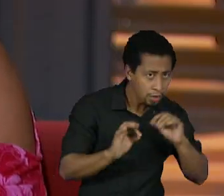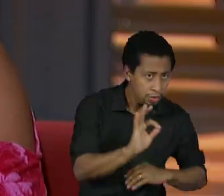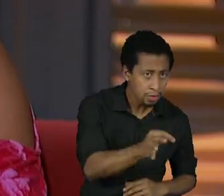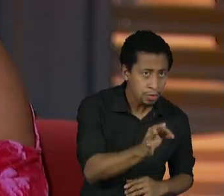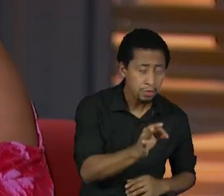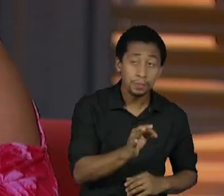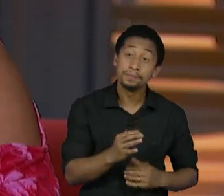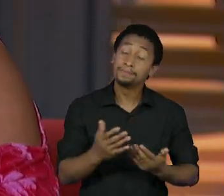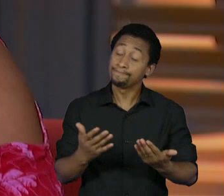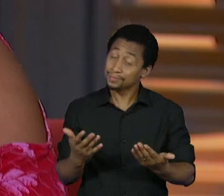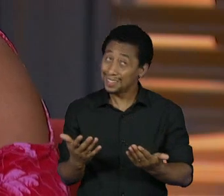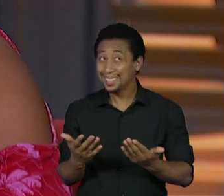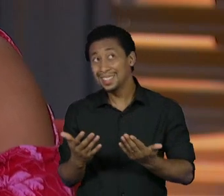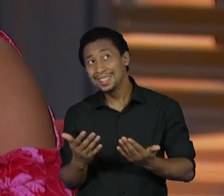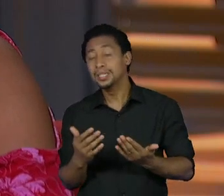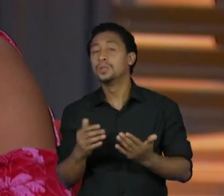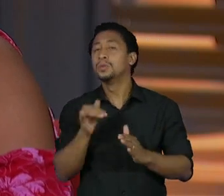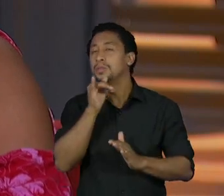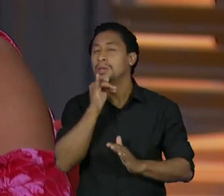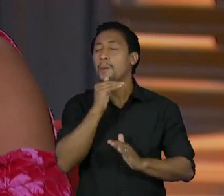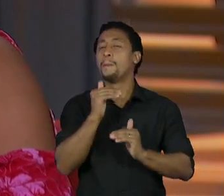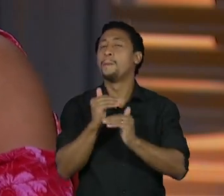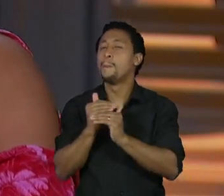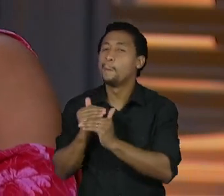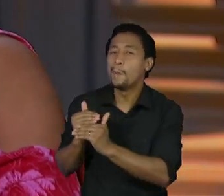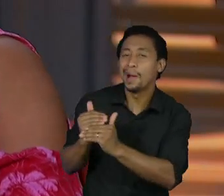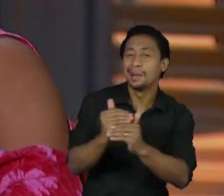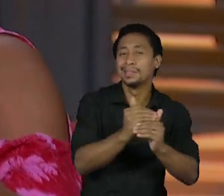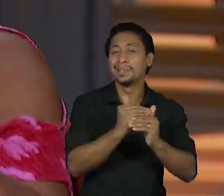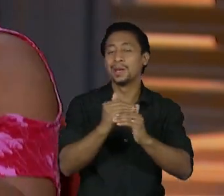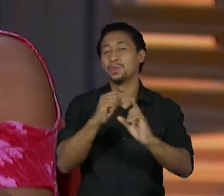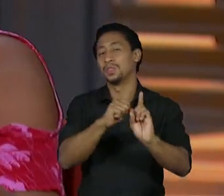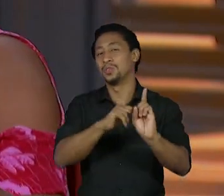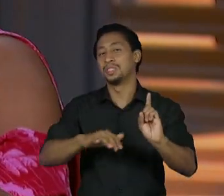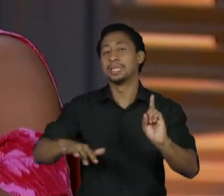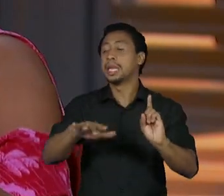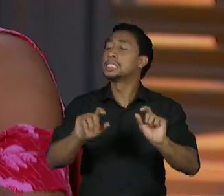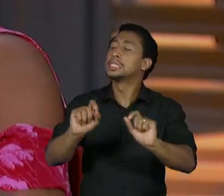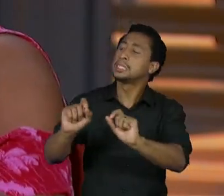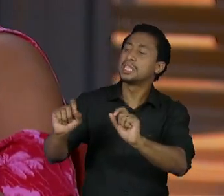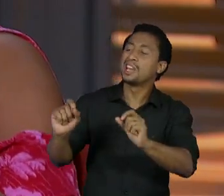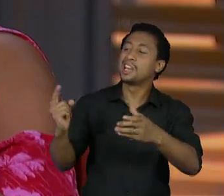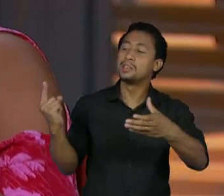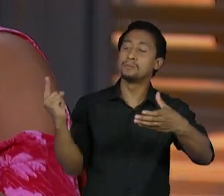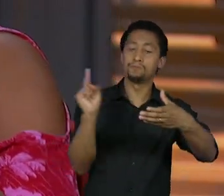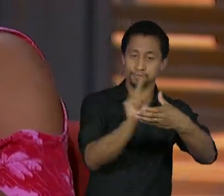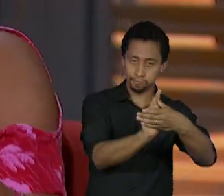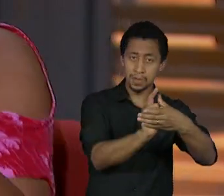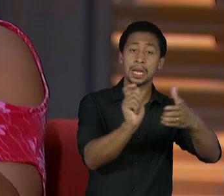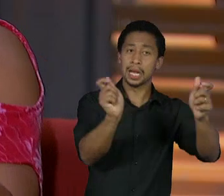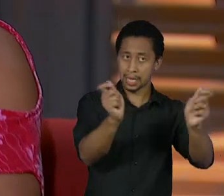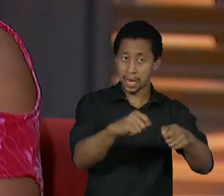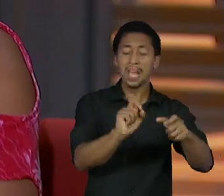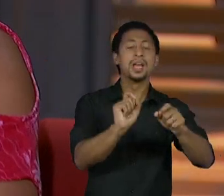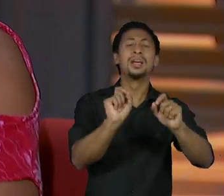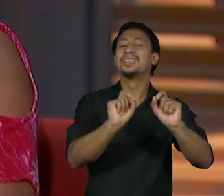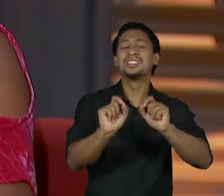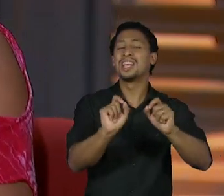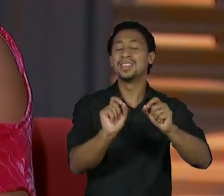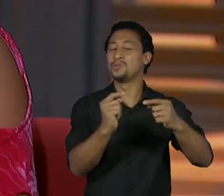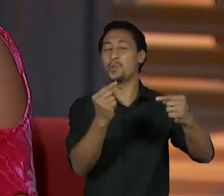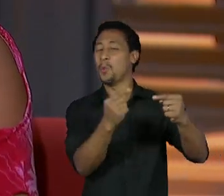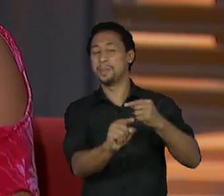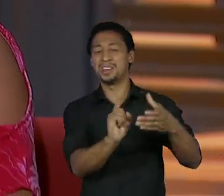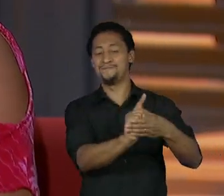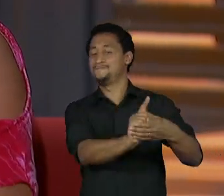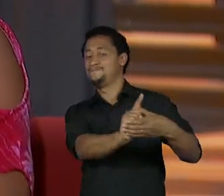fora desse padrão de sociedade, né, que precisa. Quem está fora do padrão. E aí quem está fora do padrão é inimigo. E quem